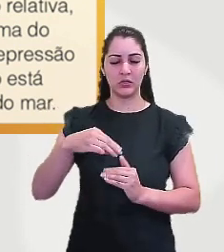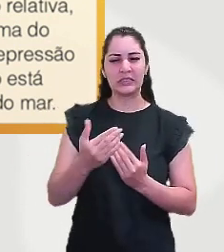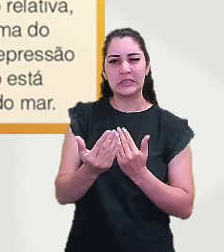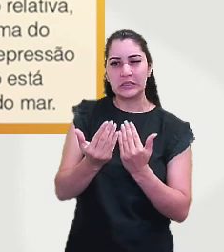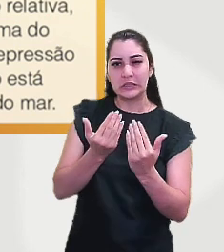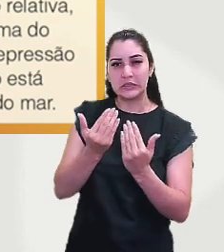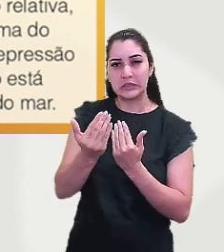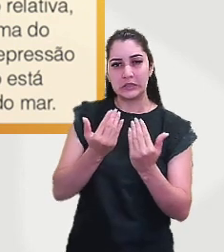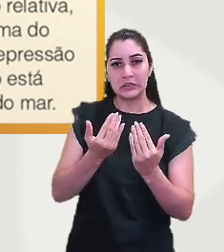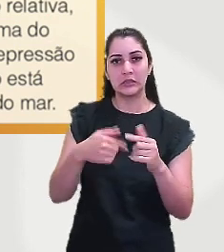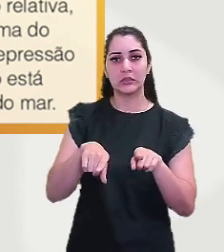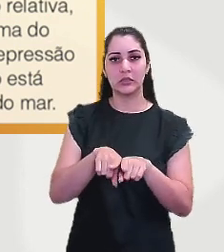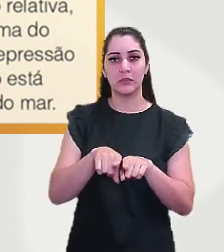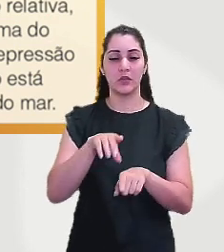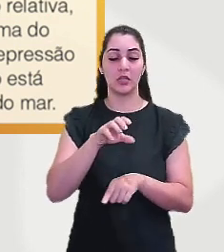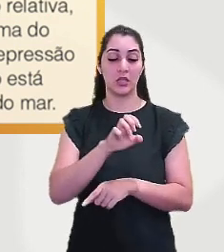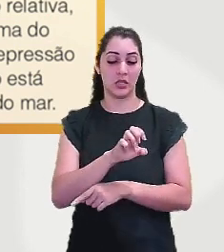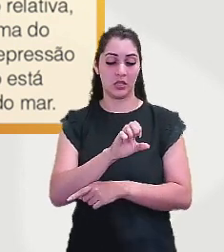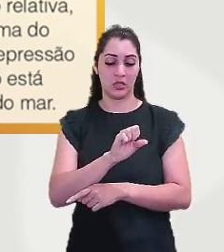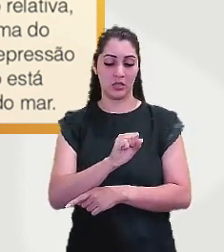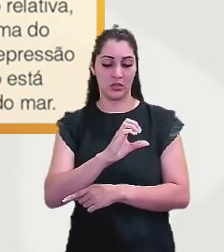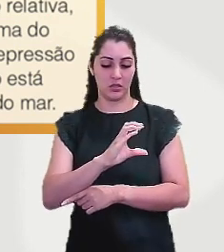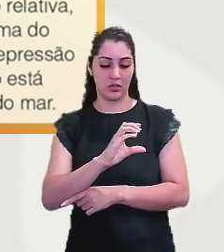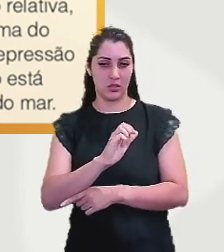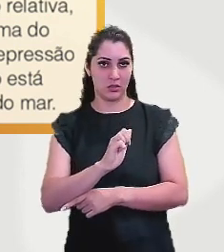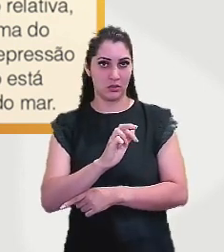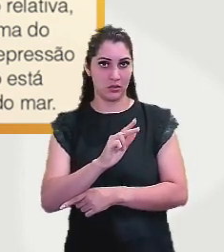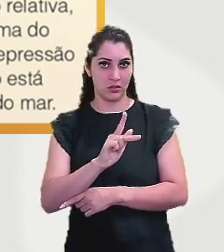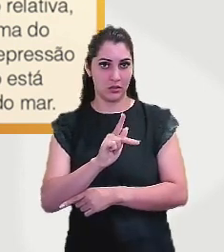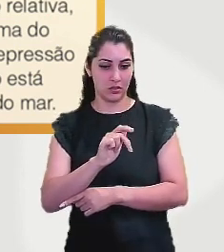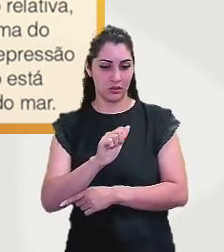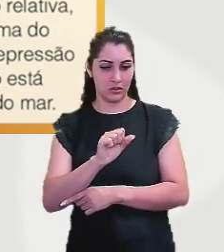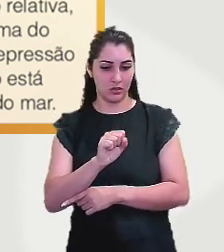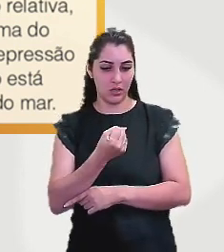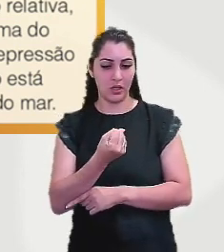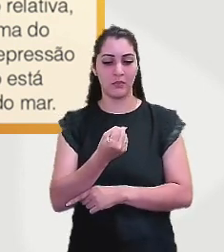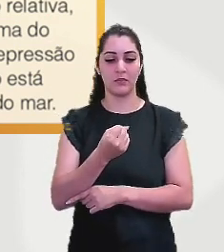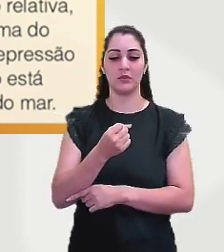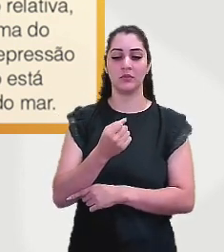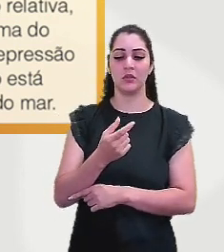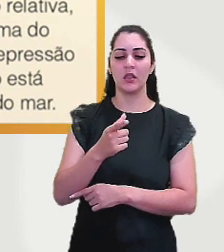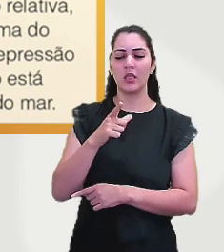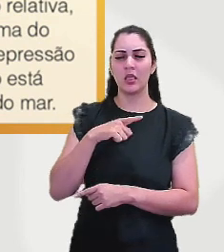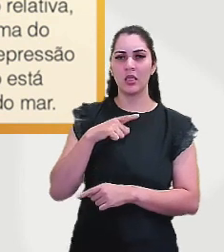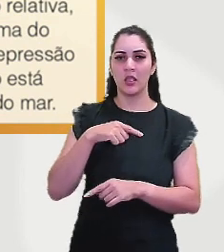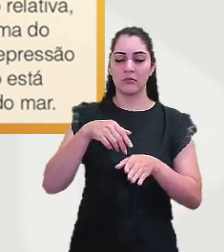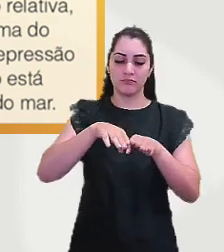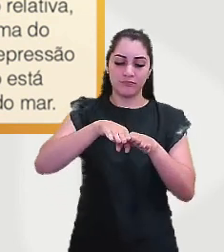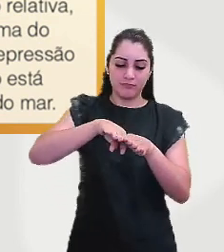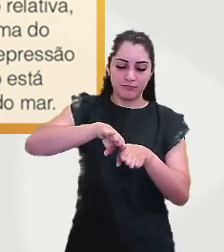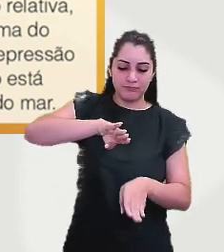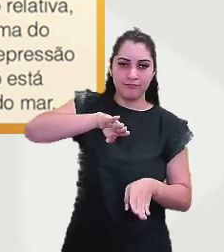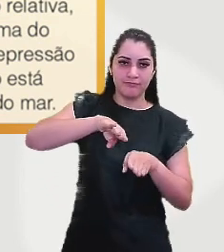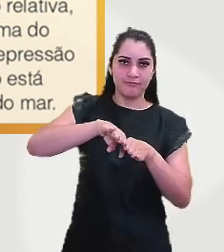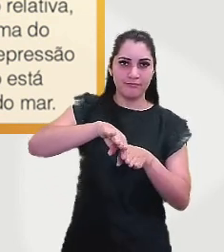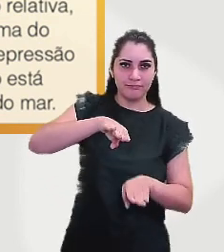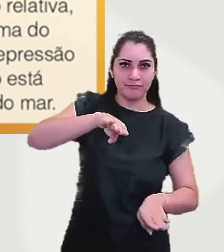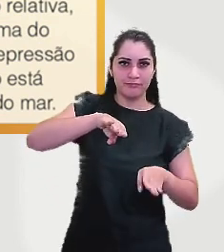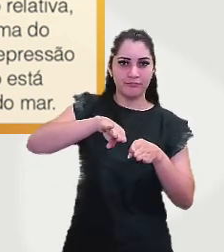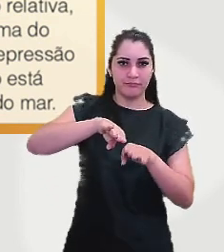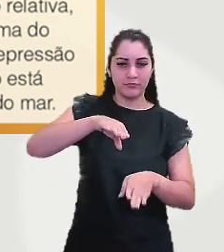e chapadas. Escarpa é esse desnível, né, que está mostrando ali embaixo, tá vendo? Encosta íngreme de